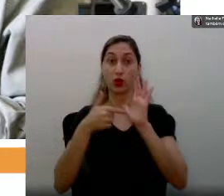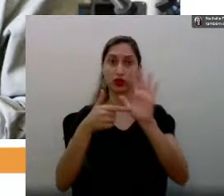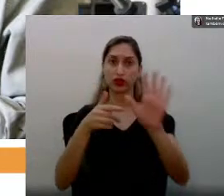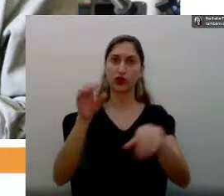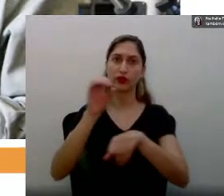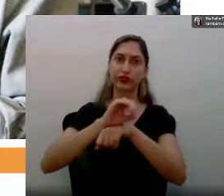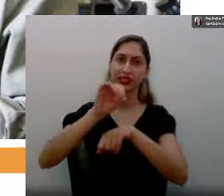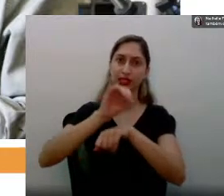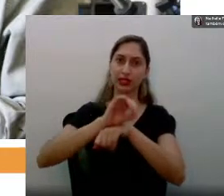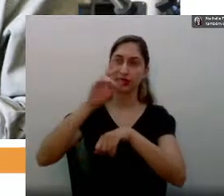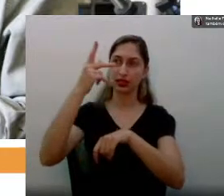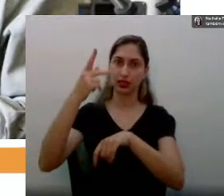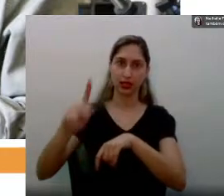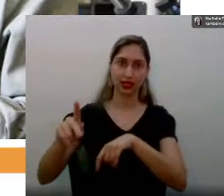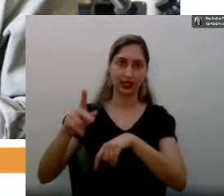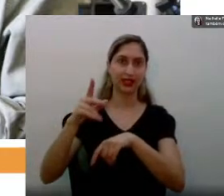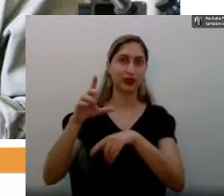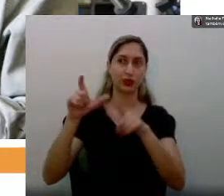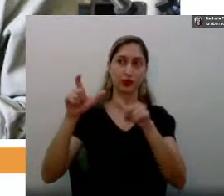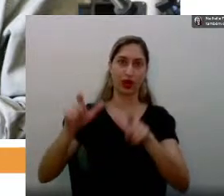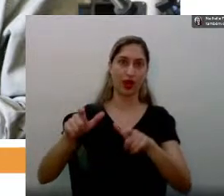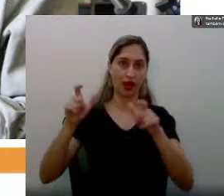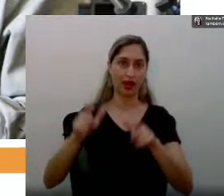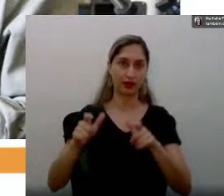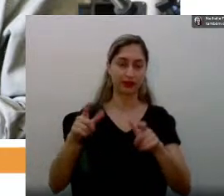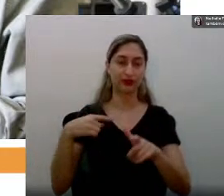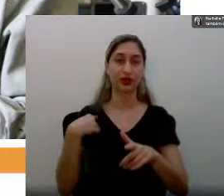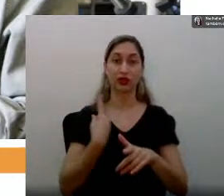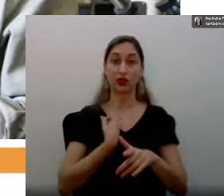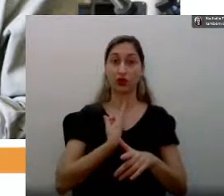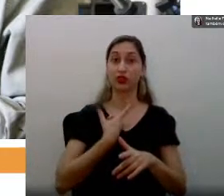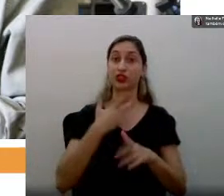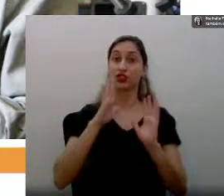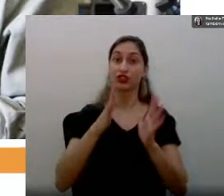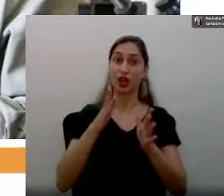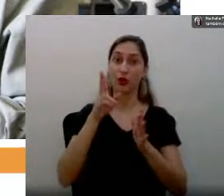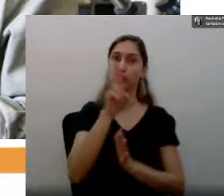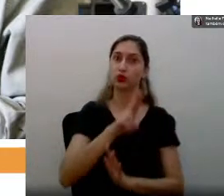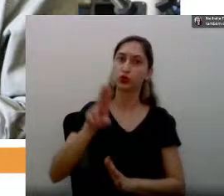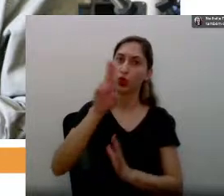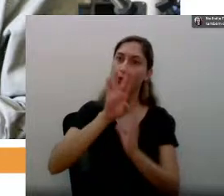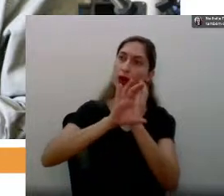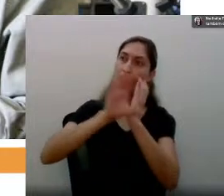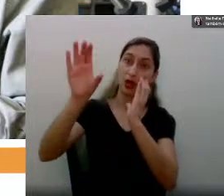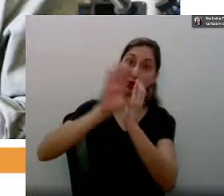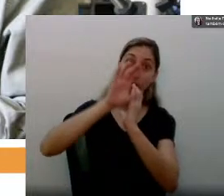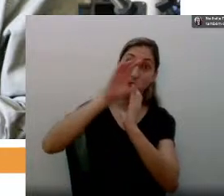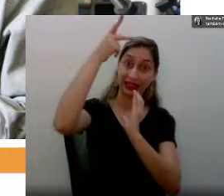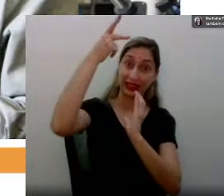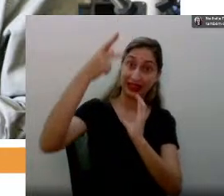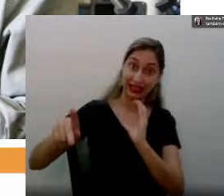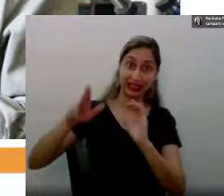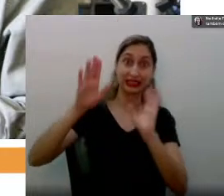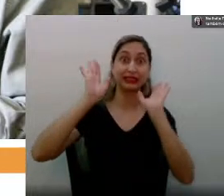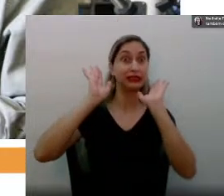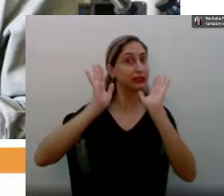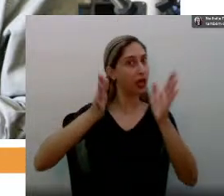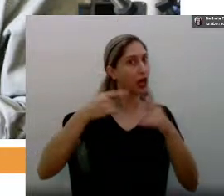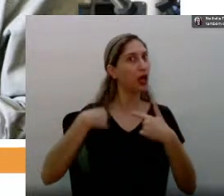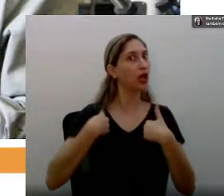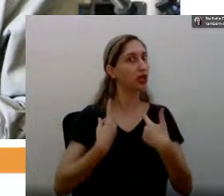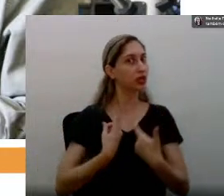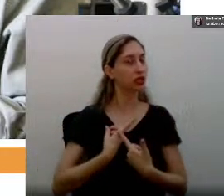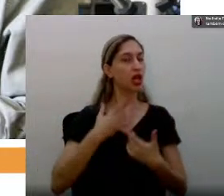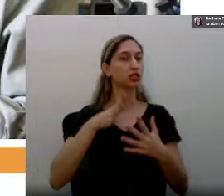né a gente já fez observação com telescópio dele que é muito bom né ele faz parte do será migue e nesse grupo siamig